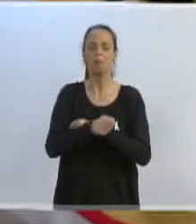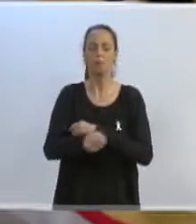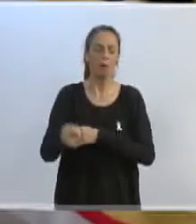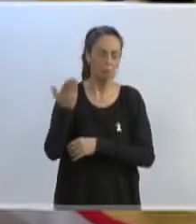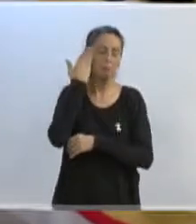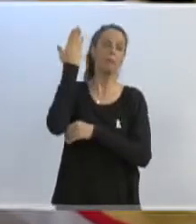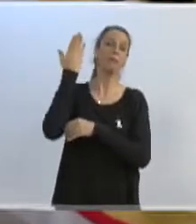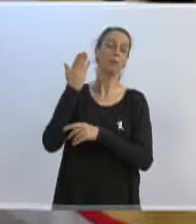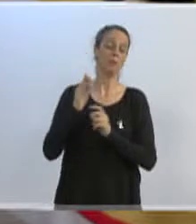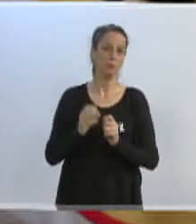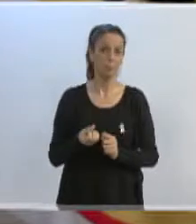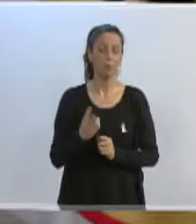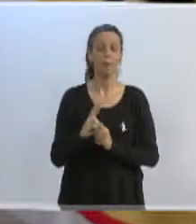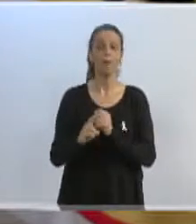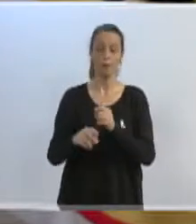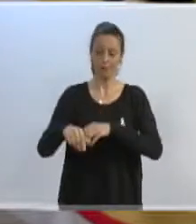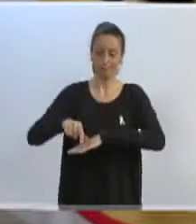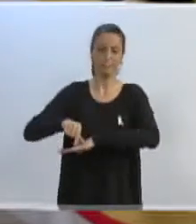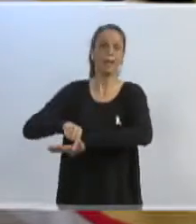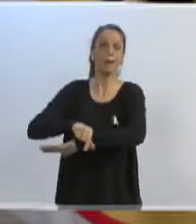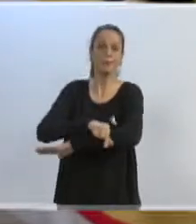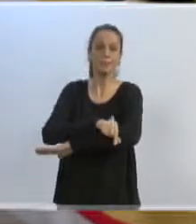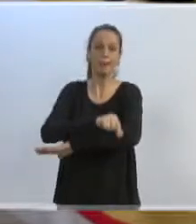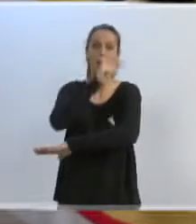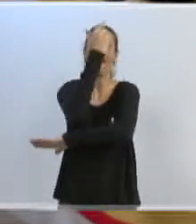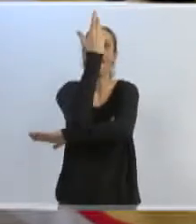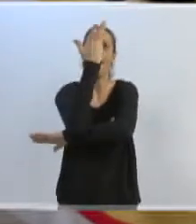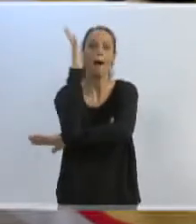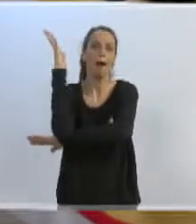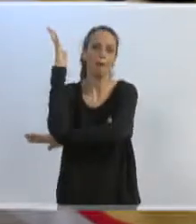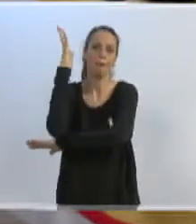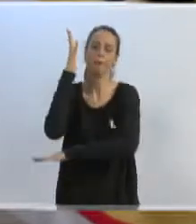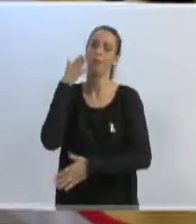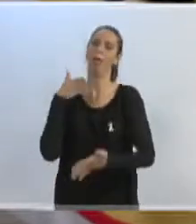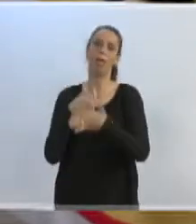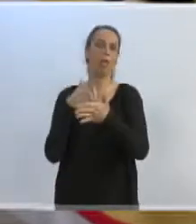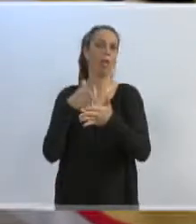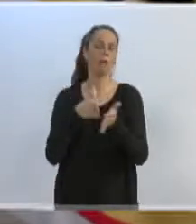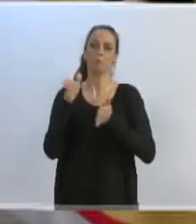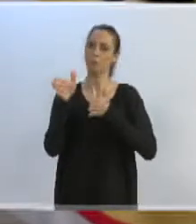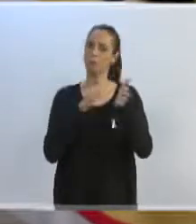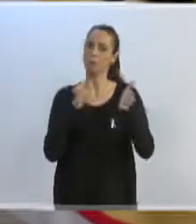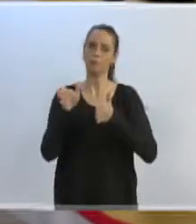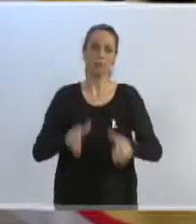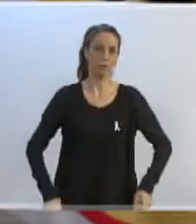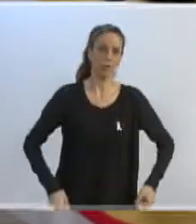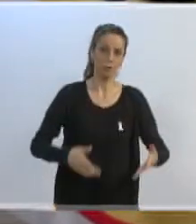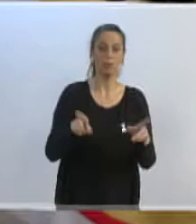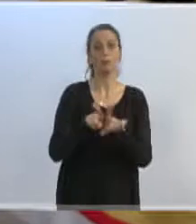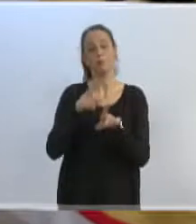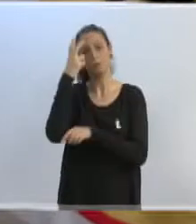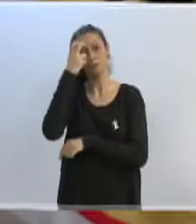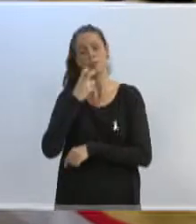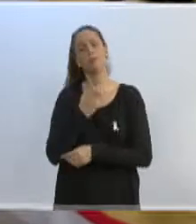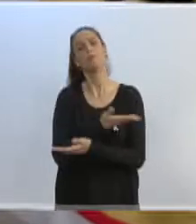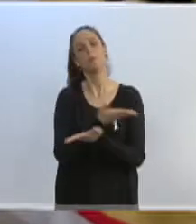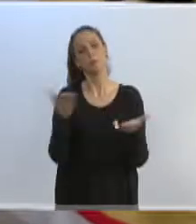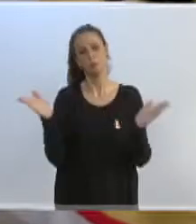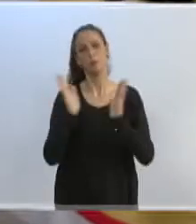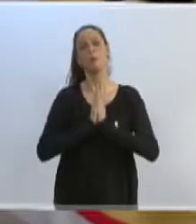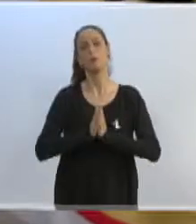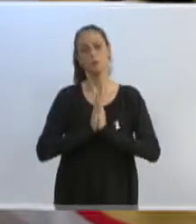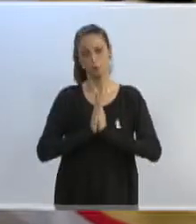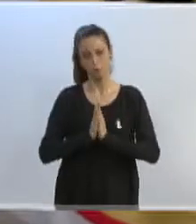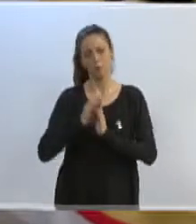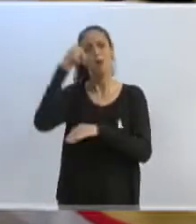eles. Não plante um pé de árvore na calçada para não prejudicar a acessibilidade tanto deles como dos cadeirantes. Senhores, na hora de instalar um